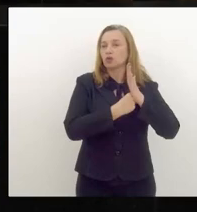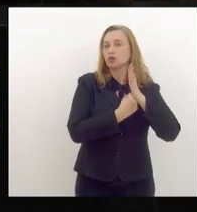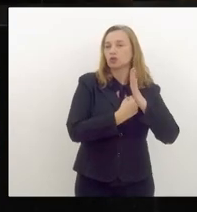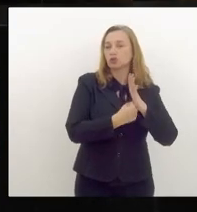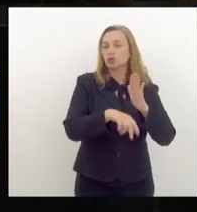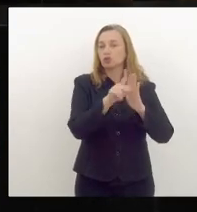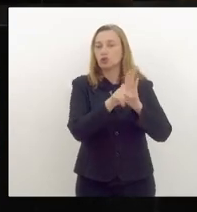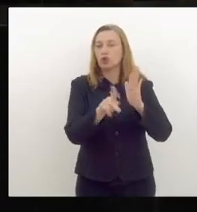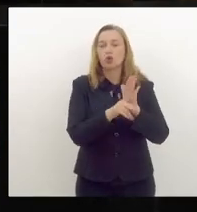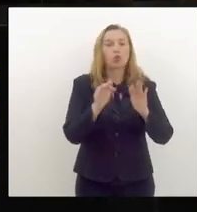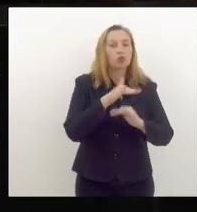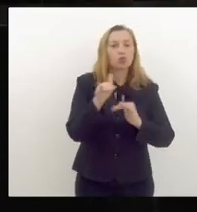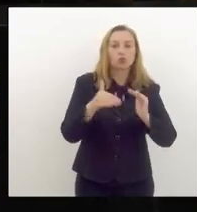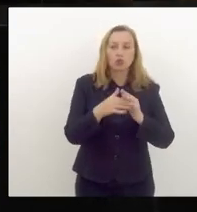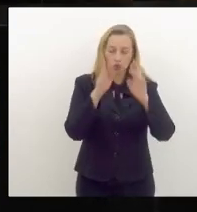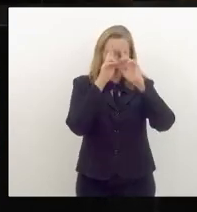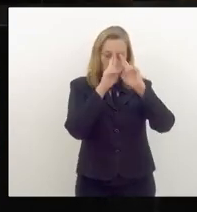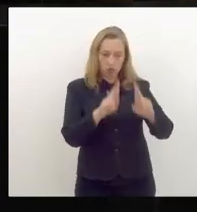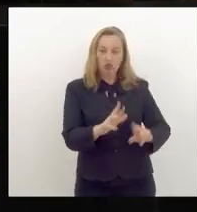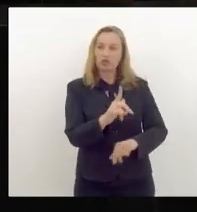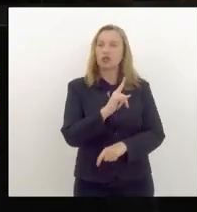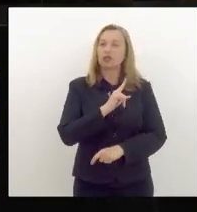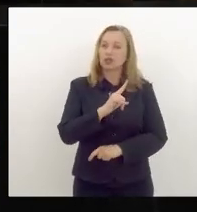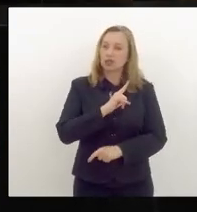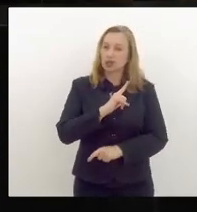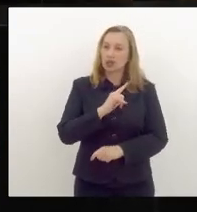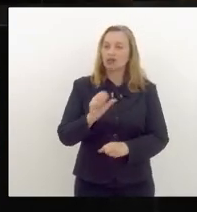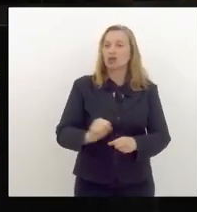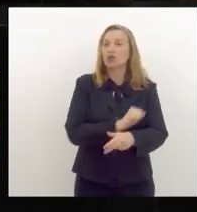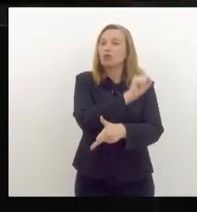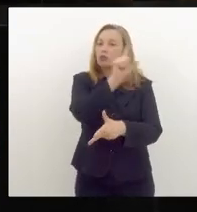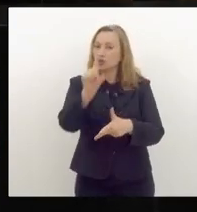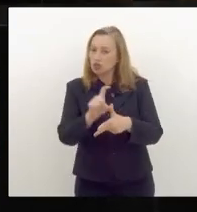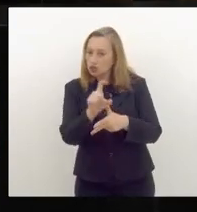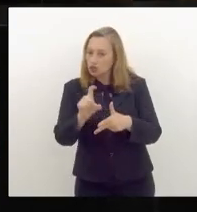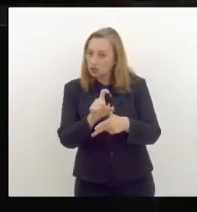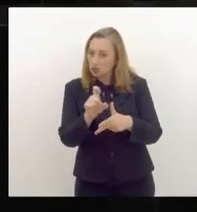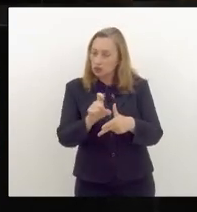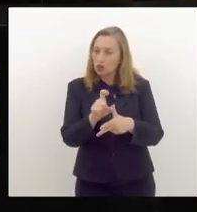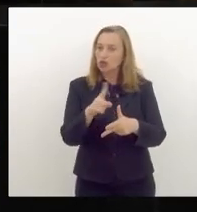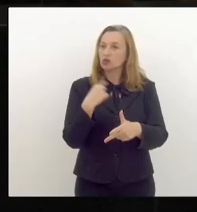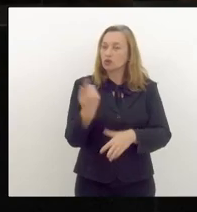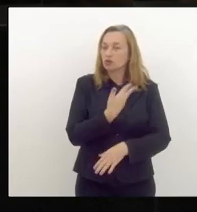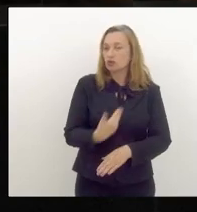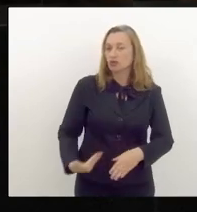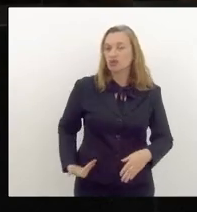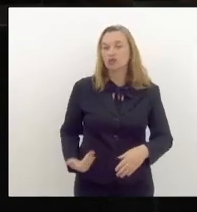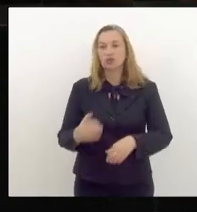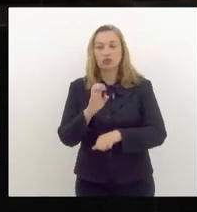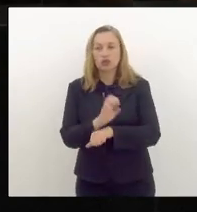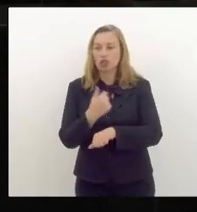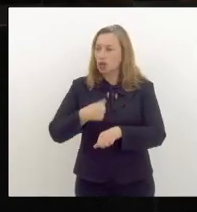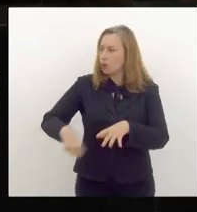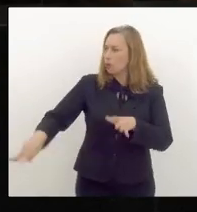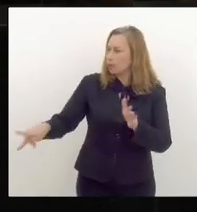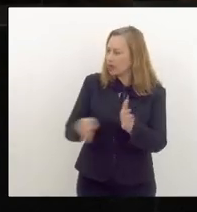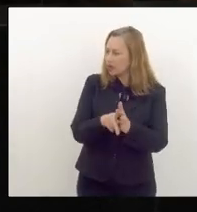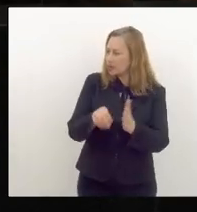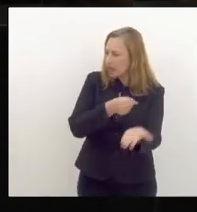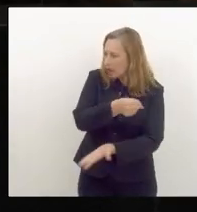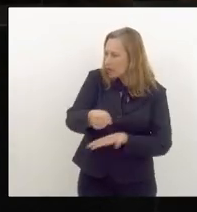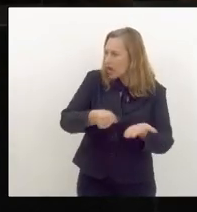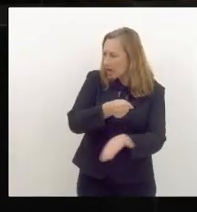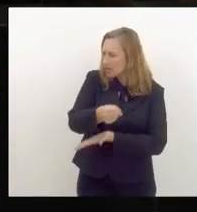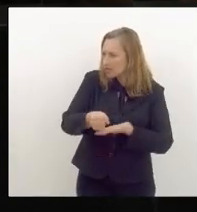com todo o respeito que nós temos ao poder executivo ao nosso governador do estado no qual faço parte da